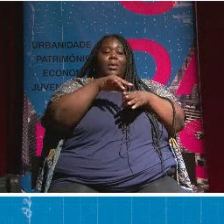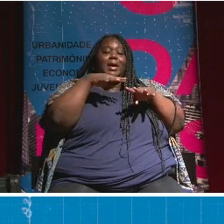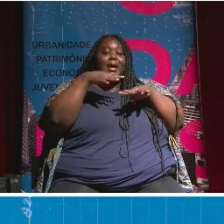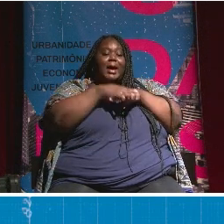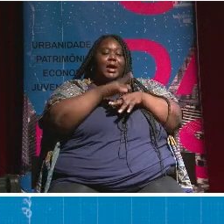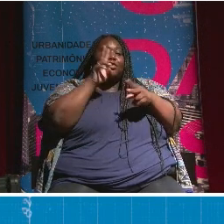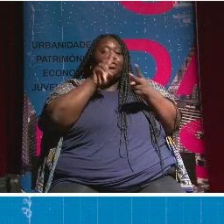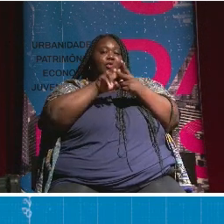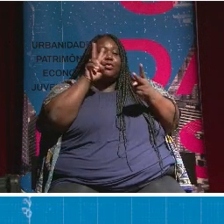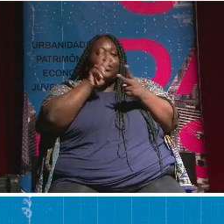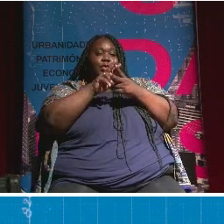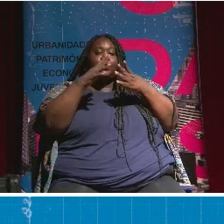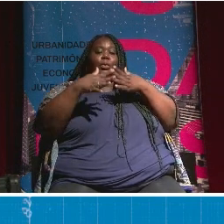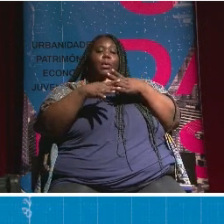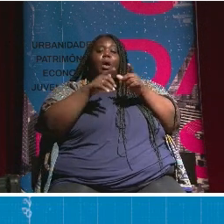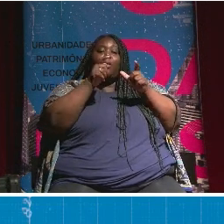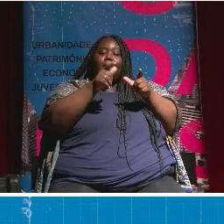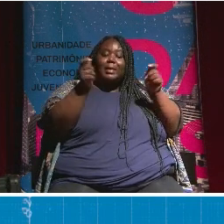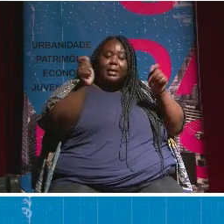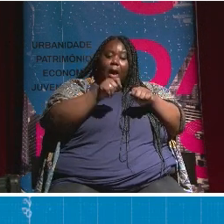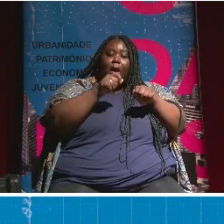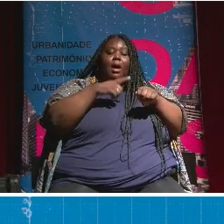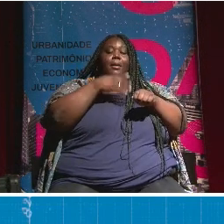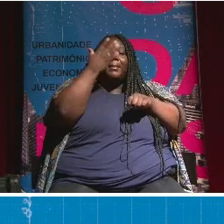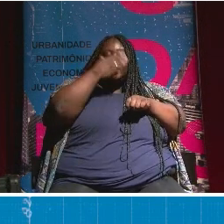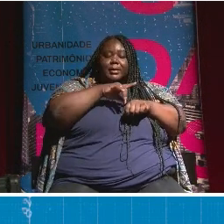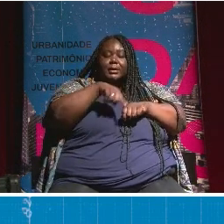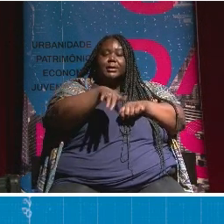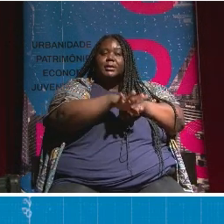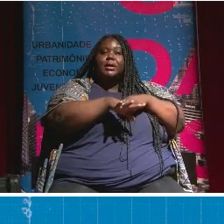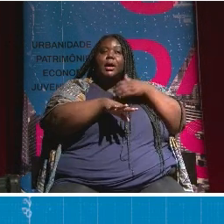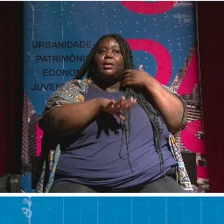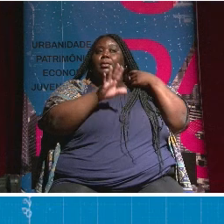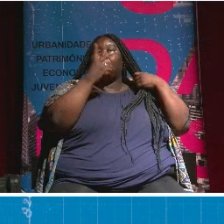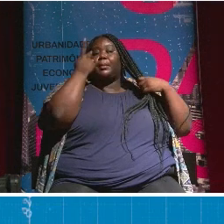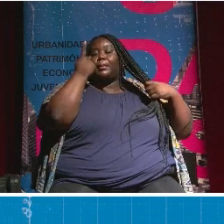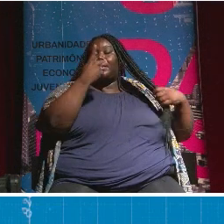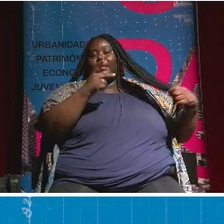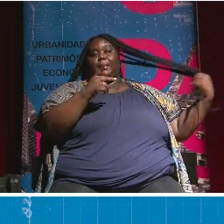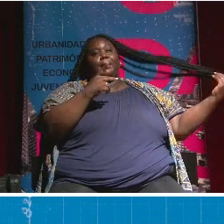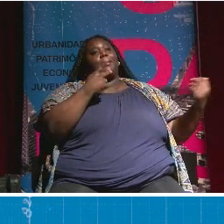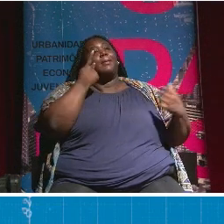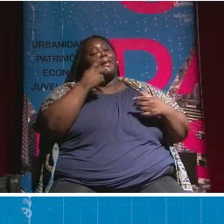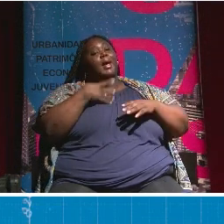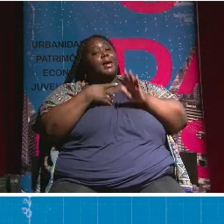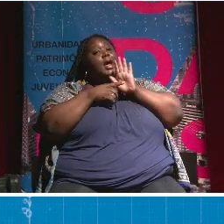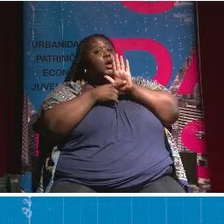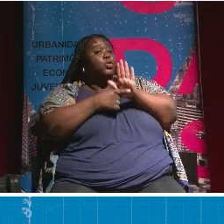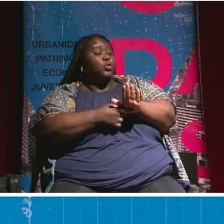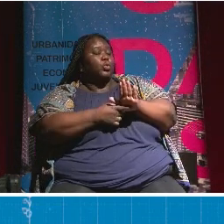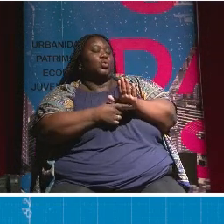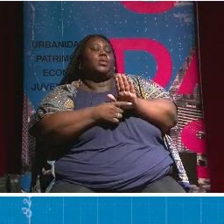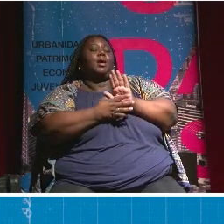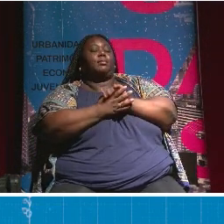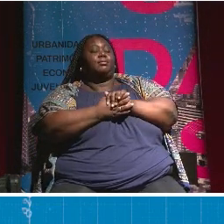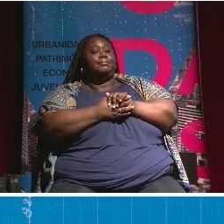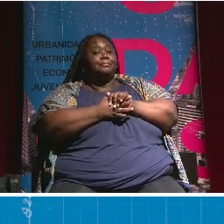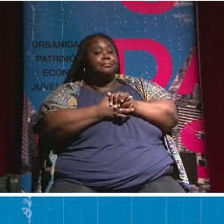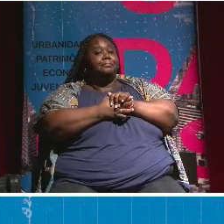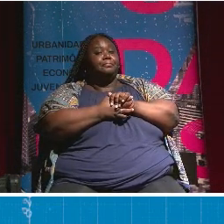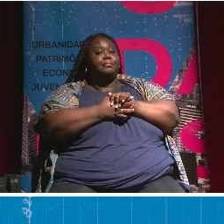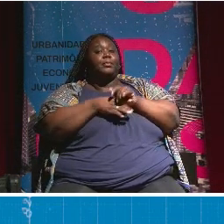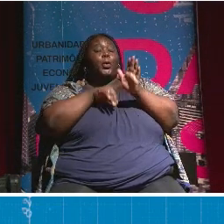virtual, físico, nos lugares onde nós estamos situados, para contribuir